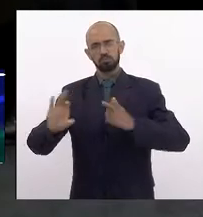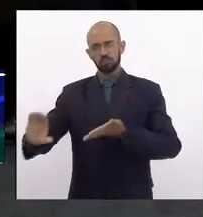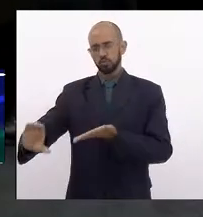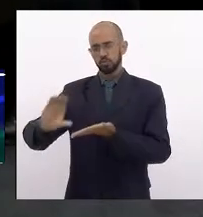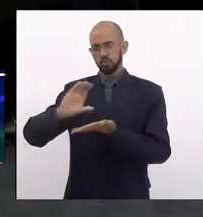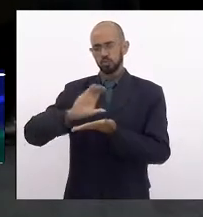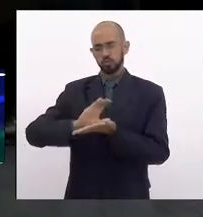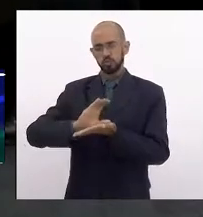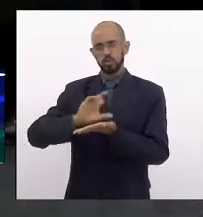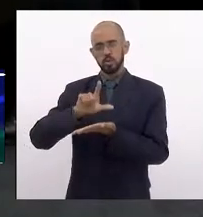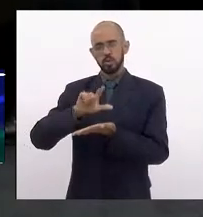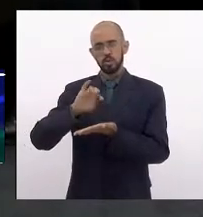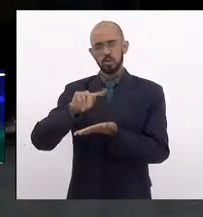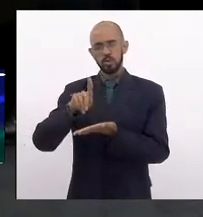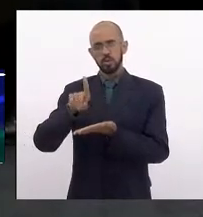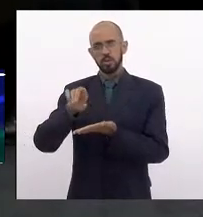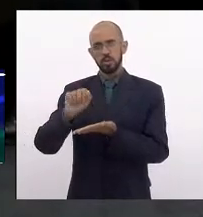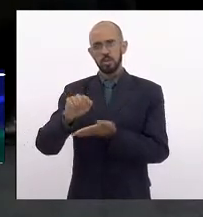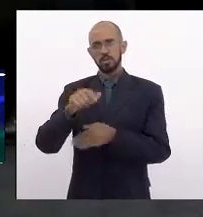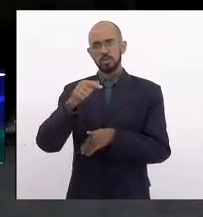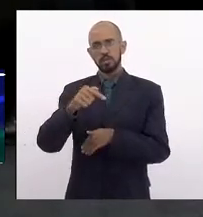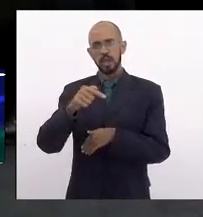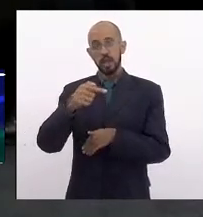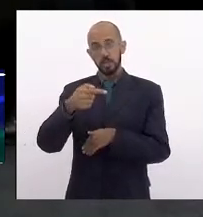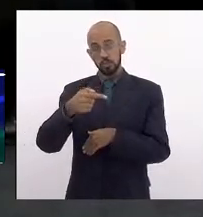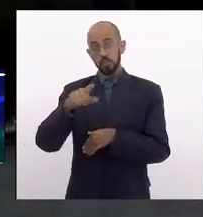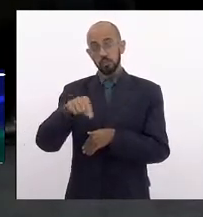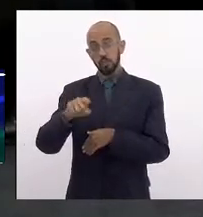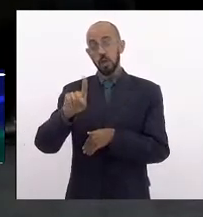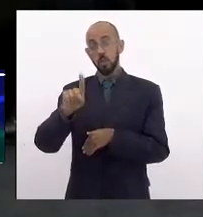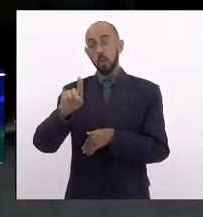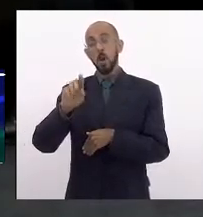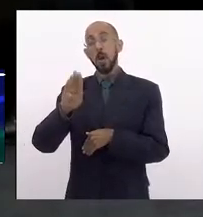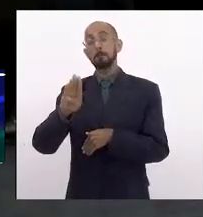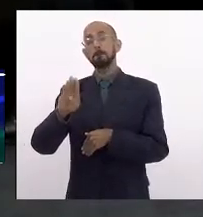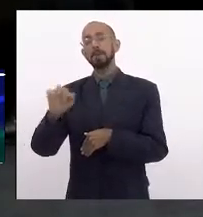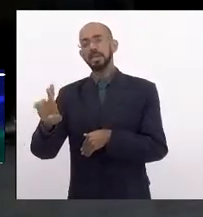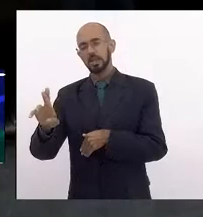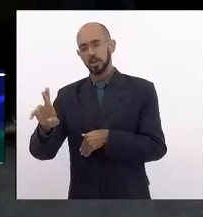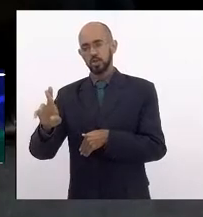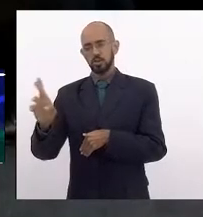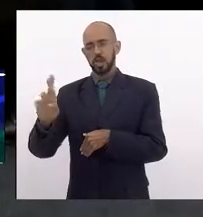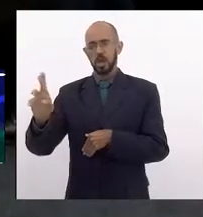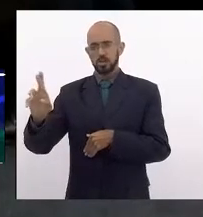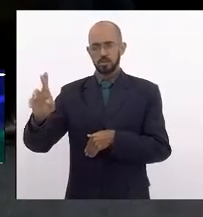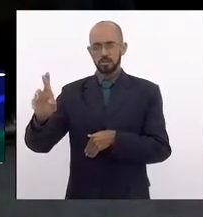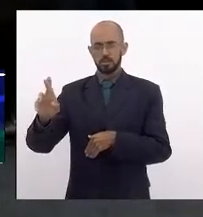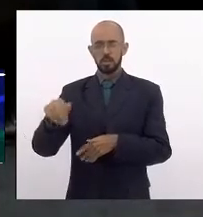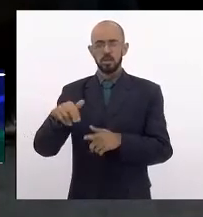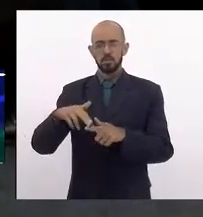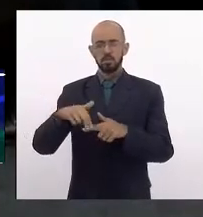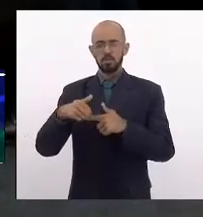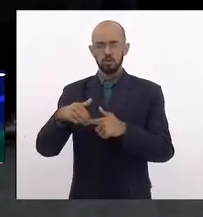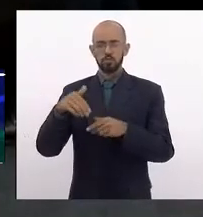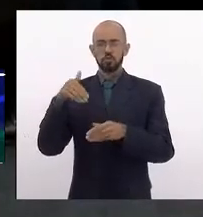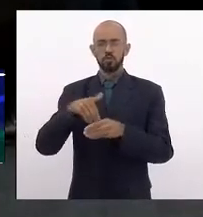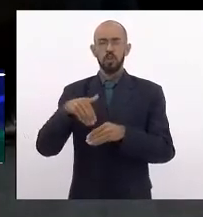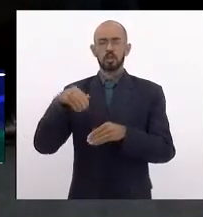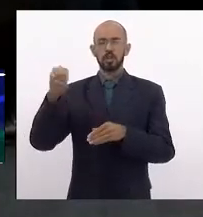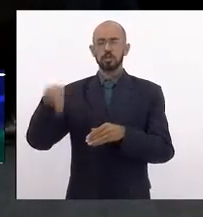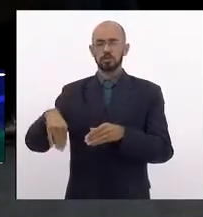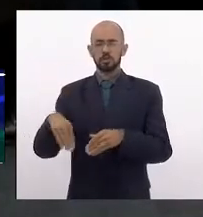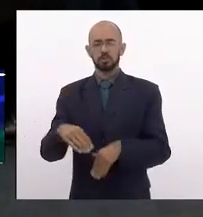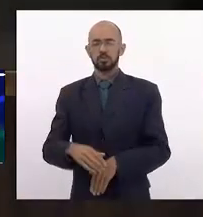líquidas em 7,1 bilhões de reais por isso estamos encaminhando o voto favorável